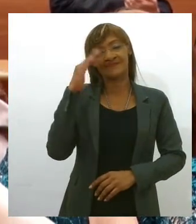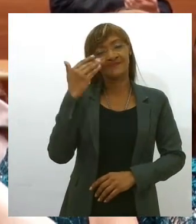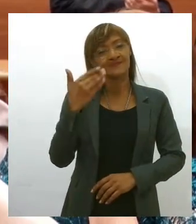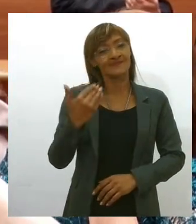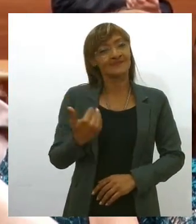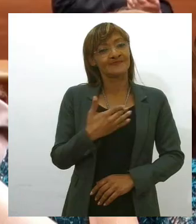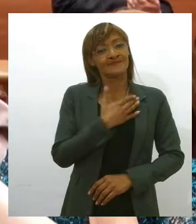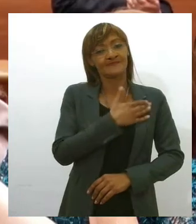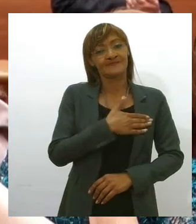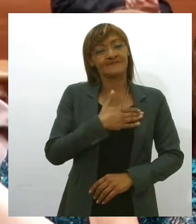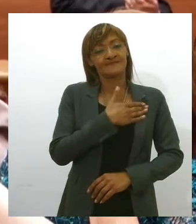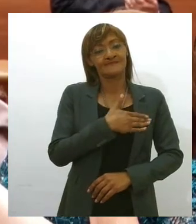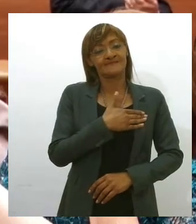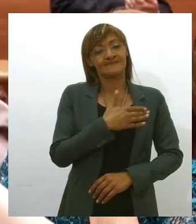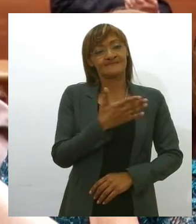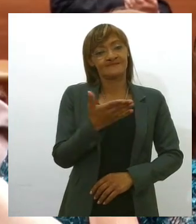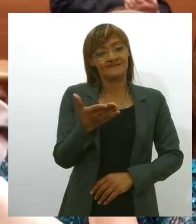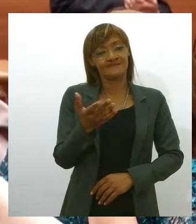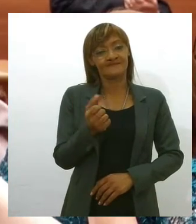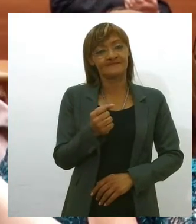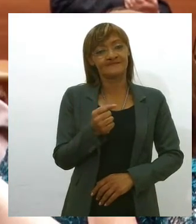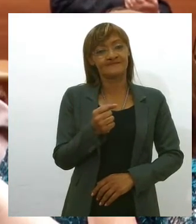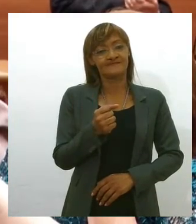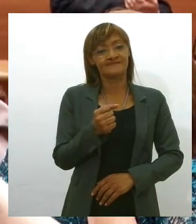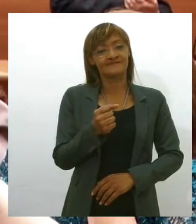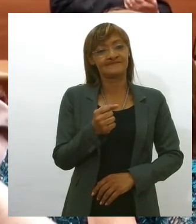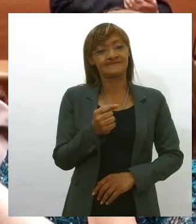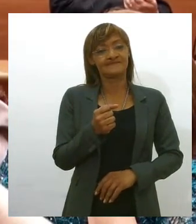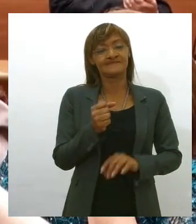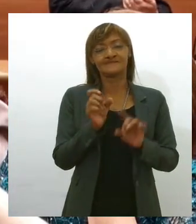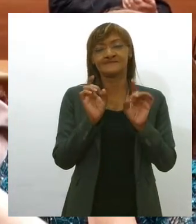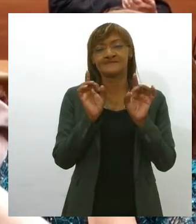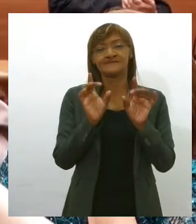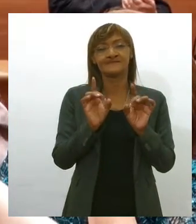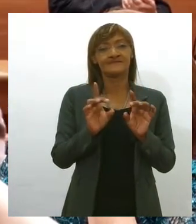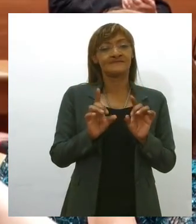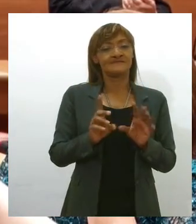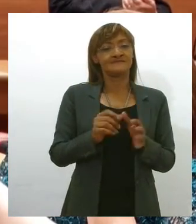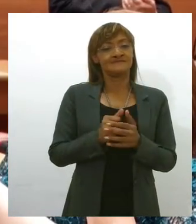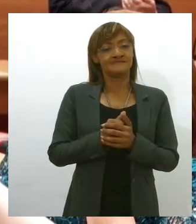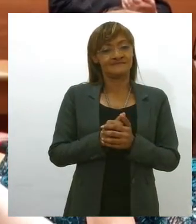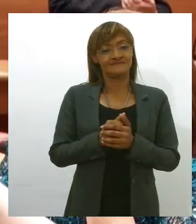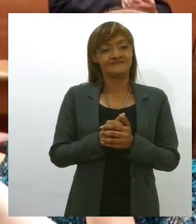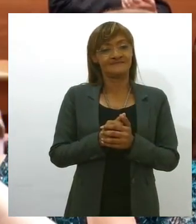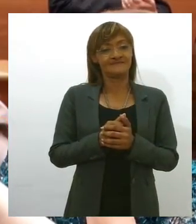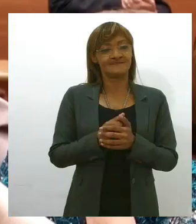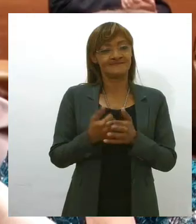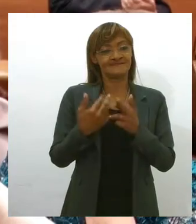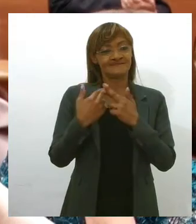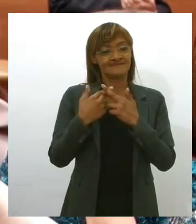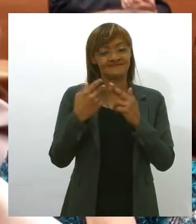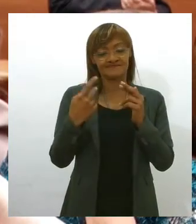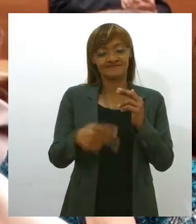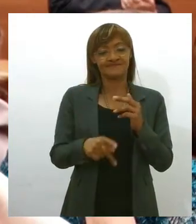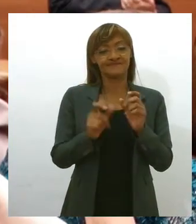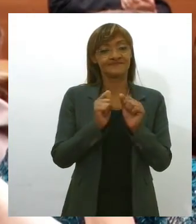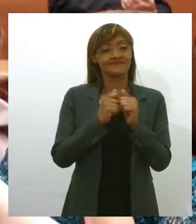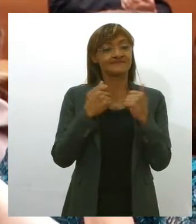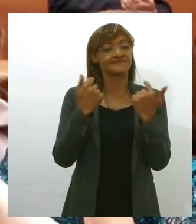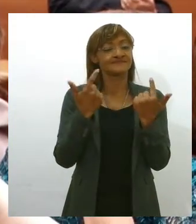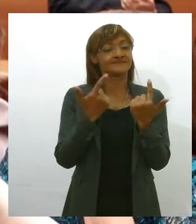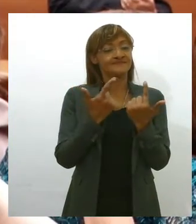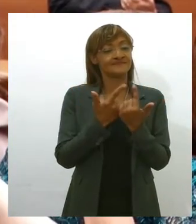da dado pela Grande Loja e com a diferença da casa do Povo né da legislativo